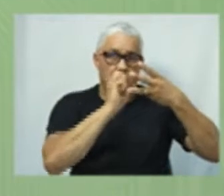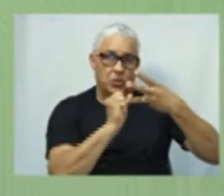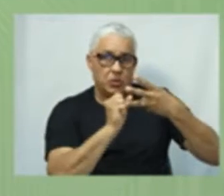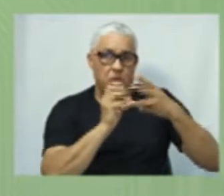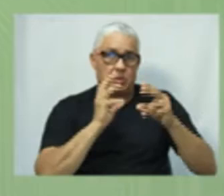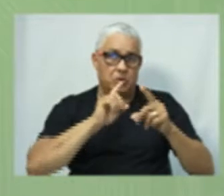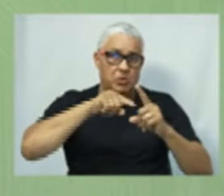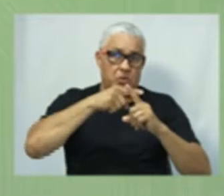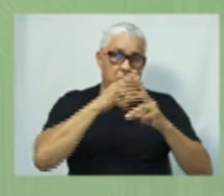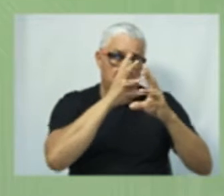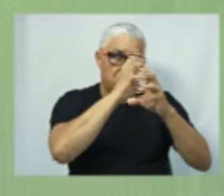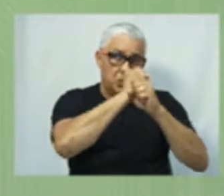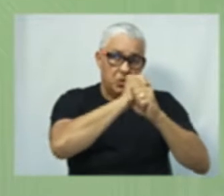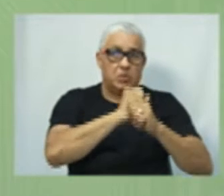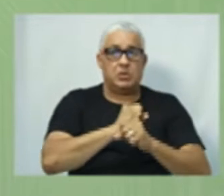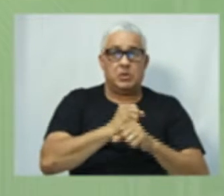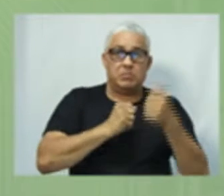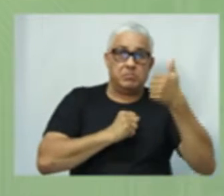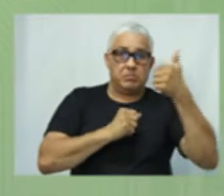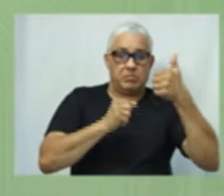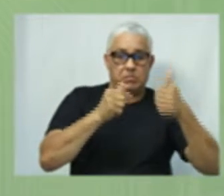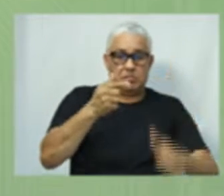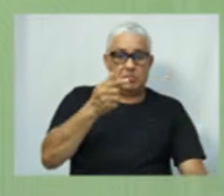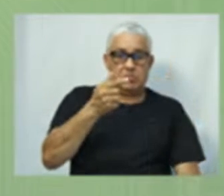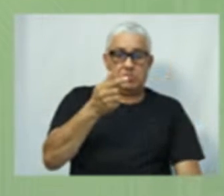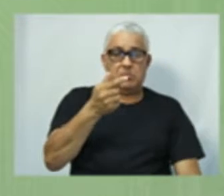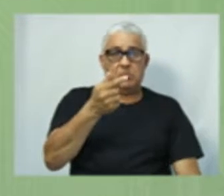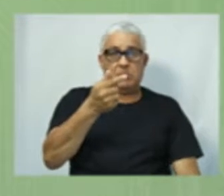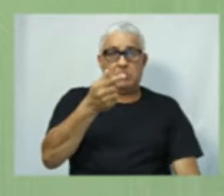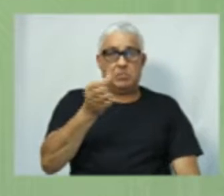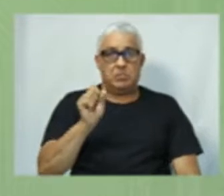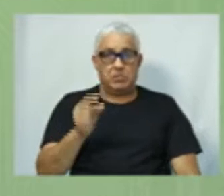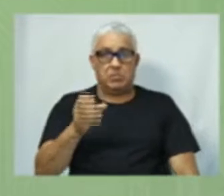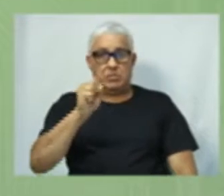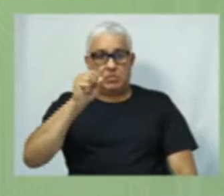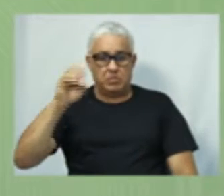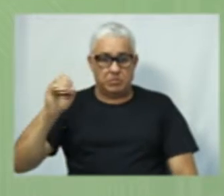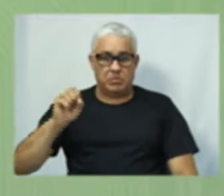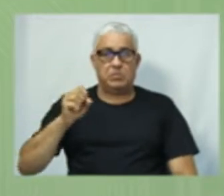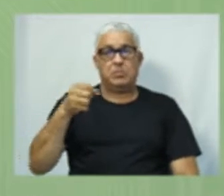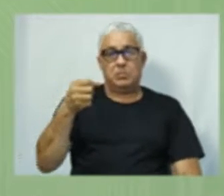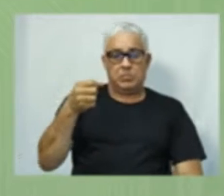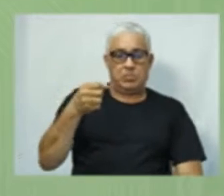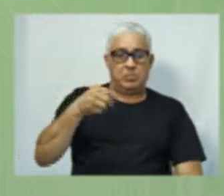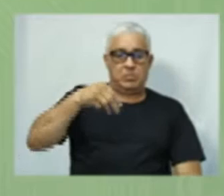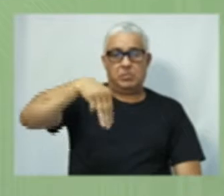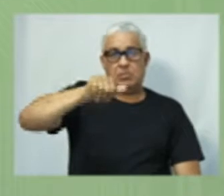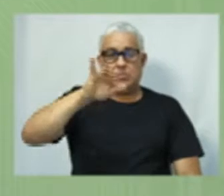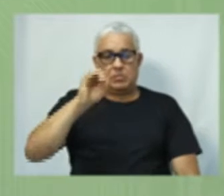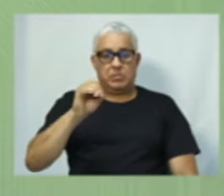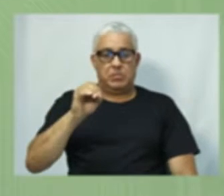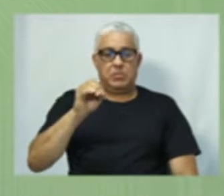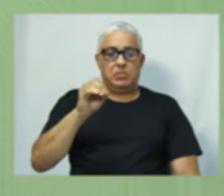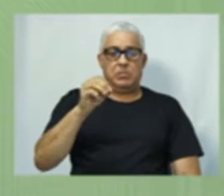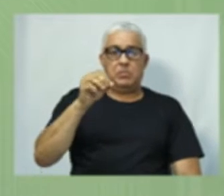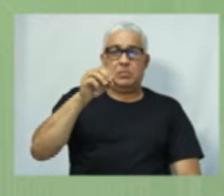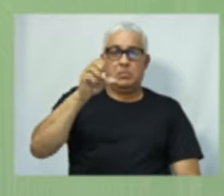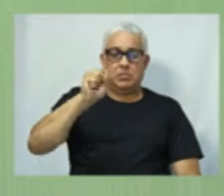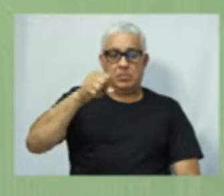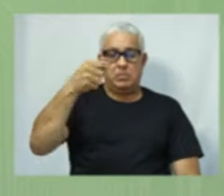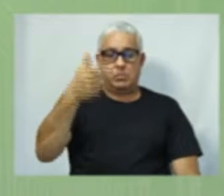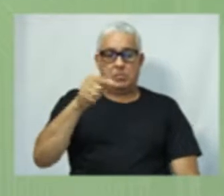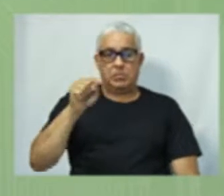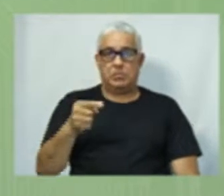meses, né? Primeiro mês, 76.800. Segundo mês, 82.100. Terceiro